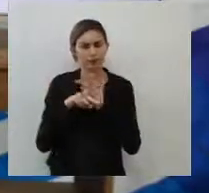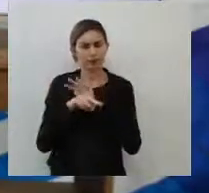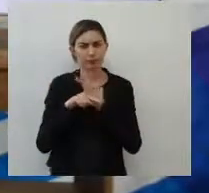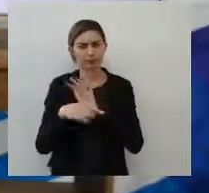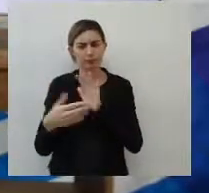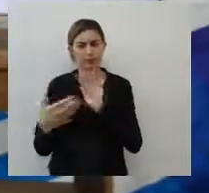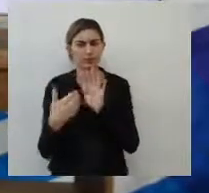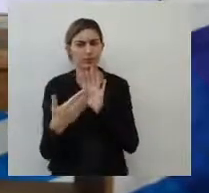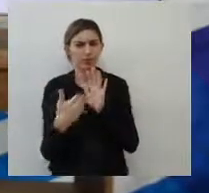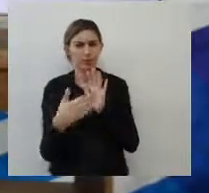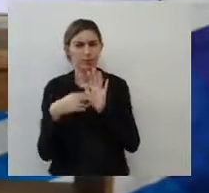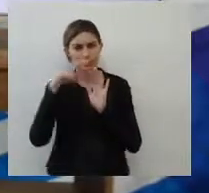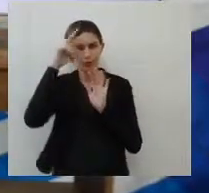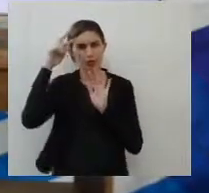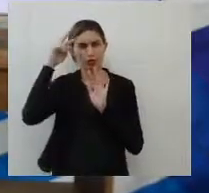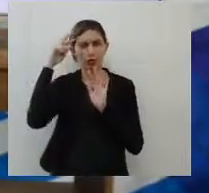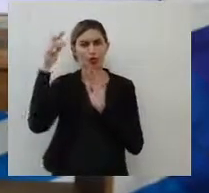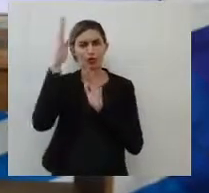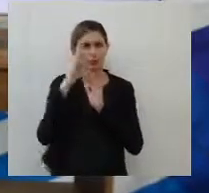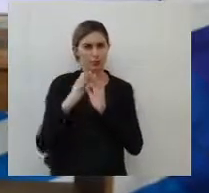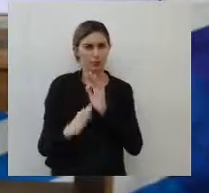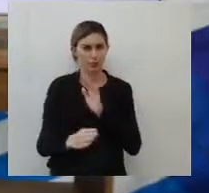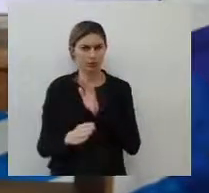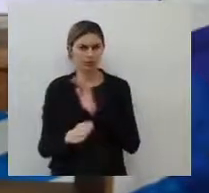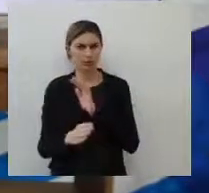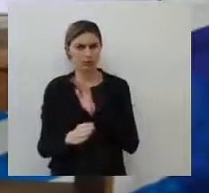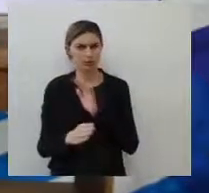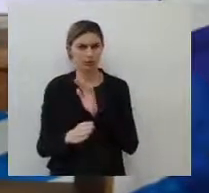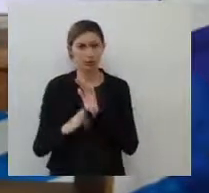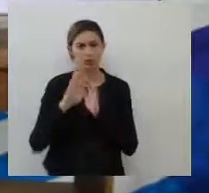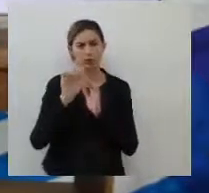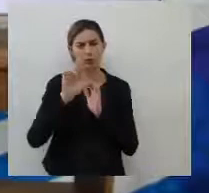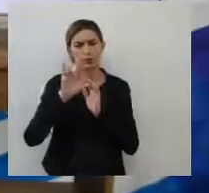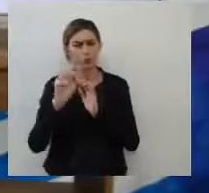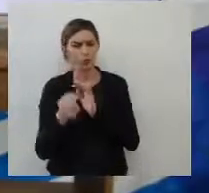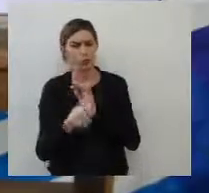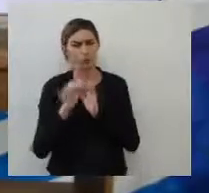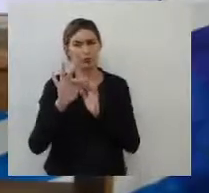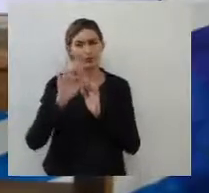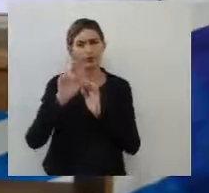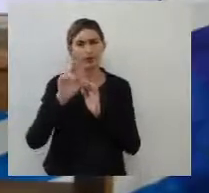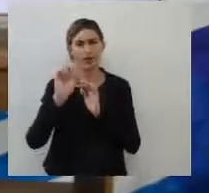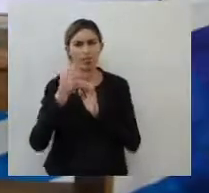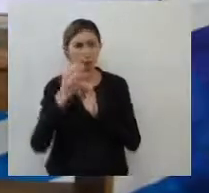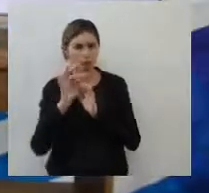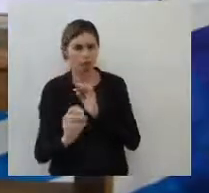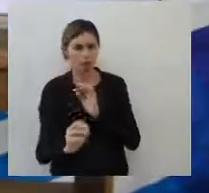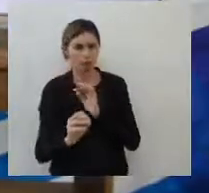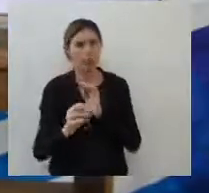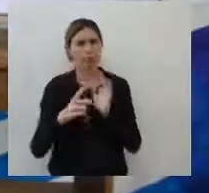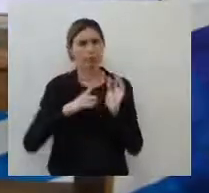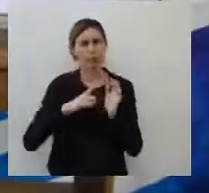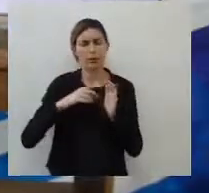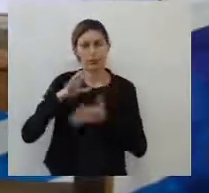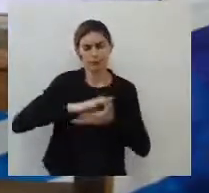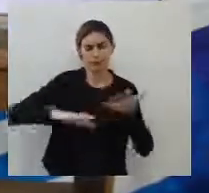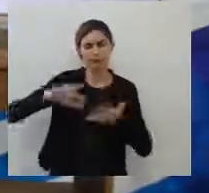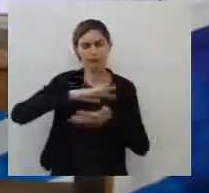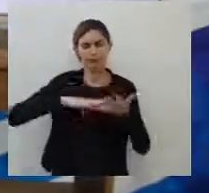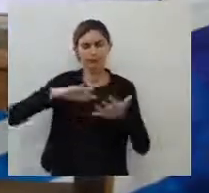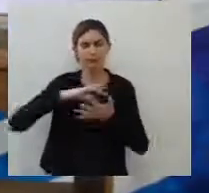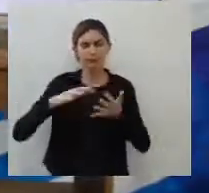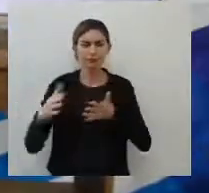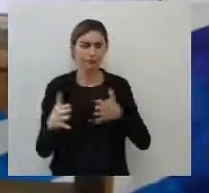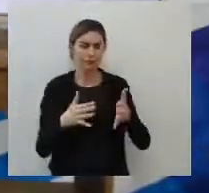num livro chamado História do Brasil, por Boris Fausto, tá bem? Porque o termo revolução é